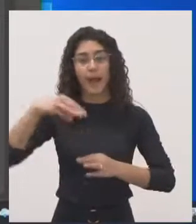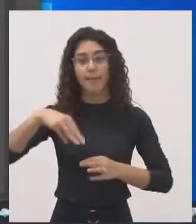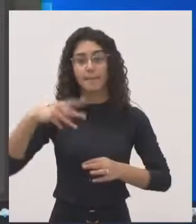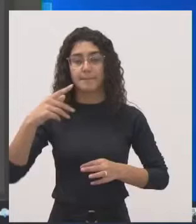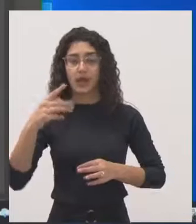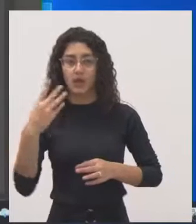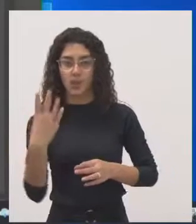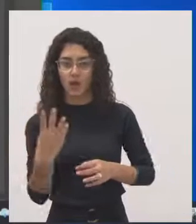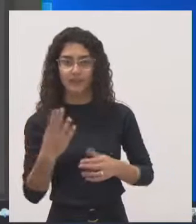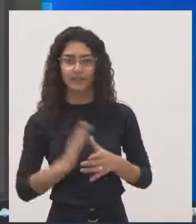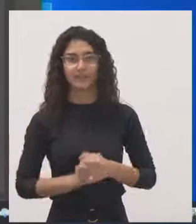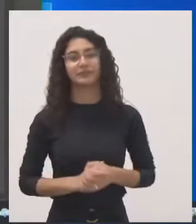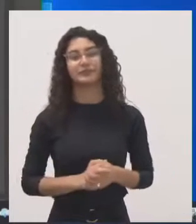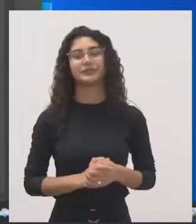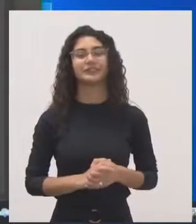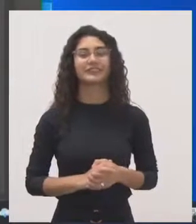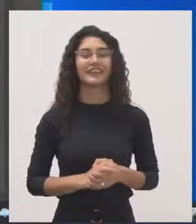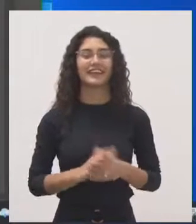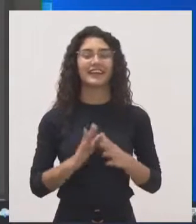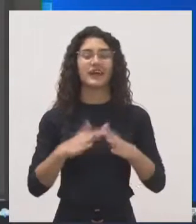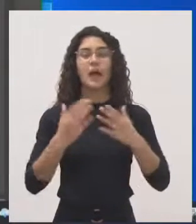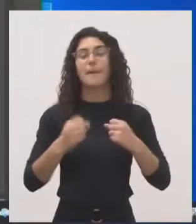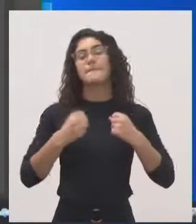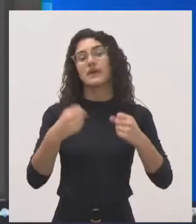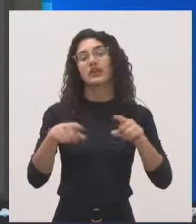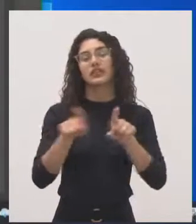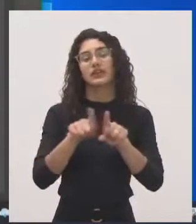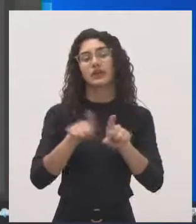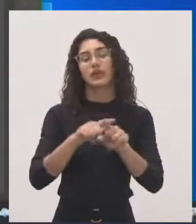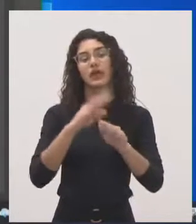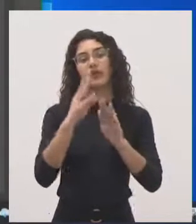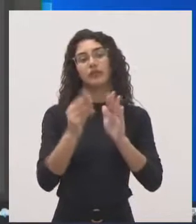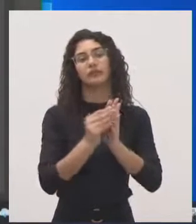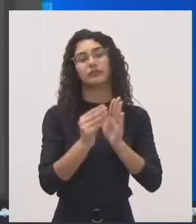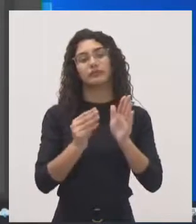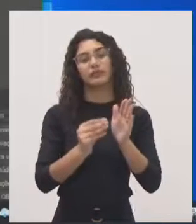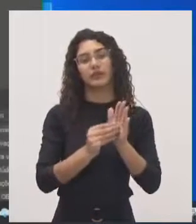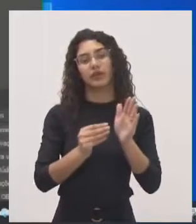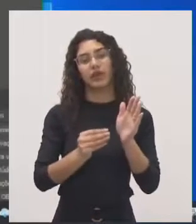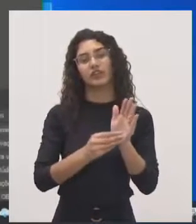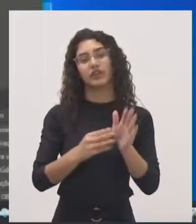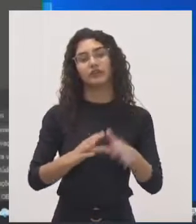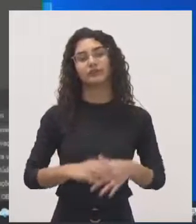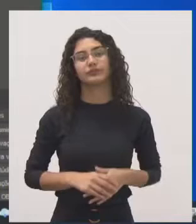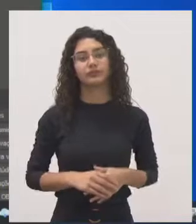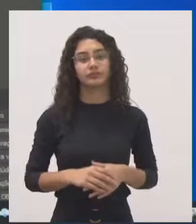MP4, certo? E vocês podem aplicar.